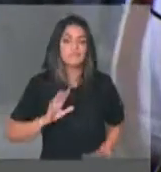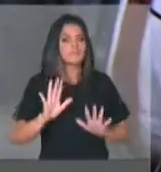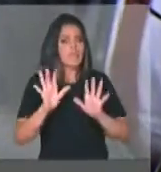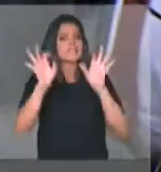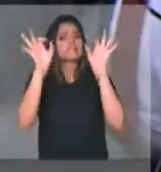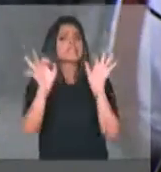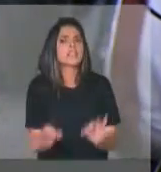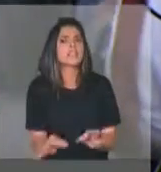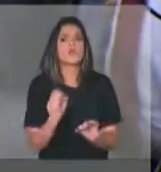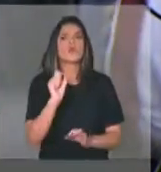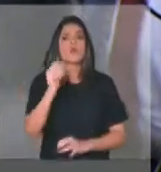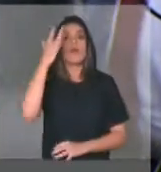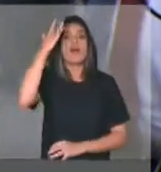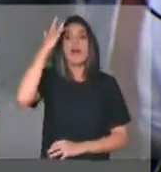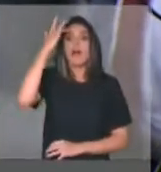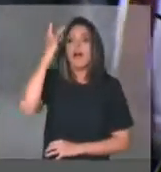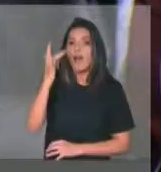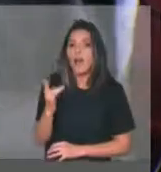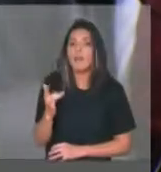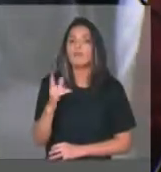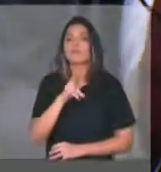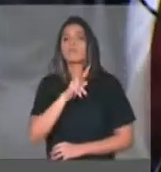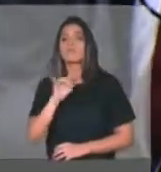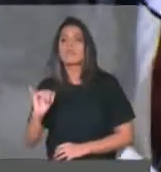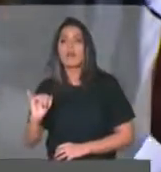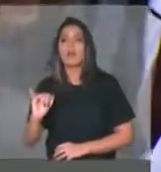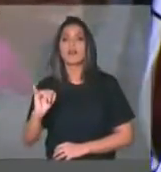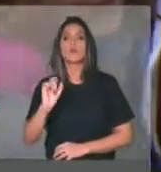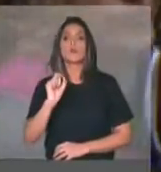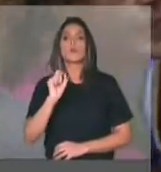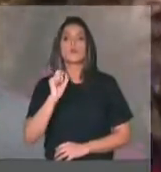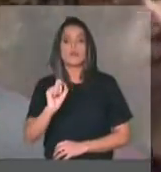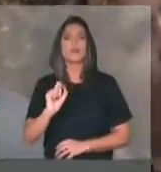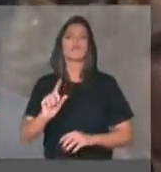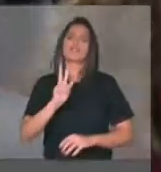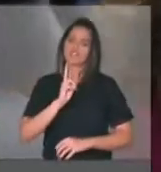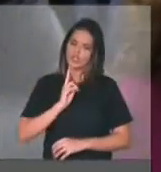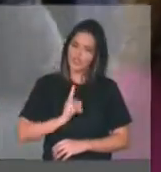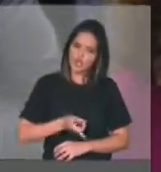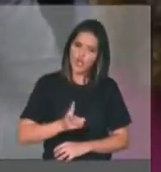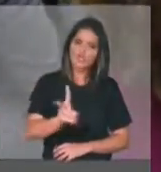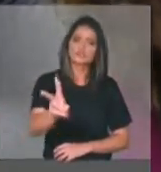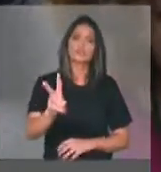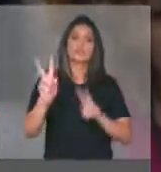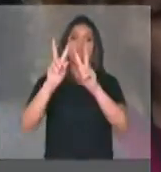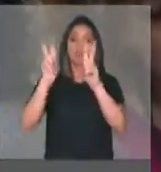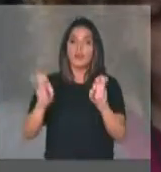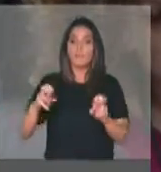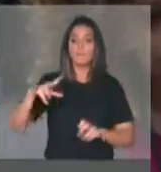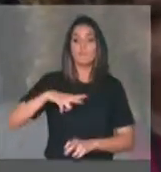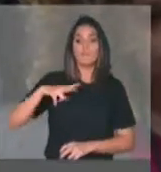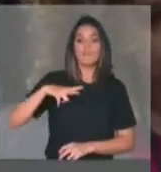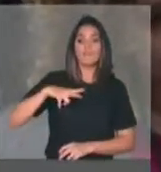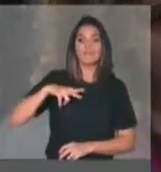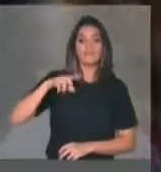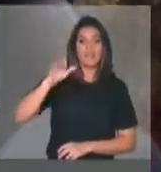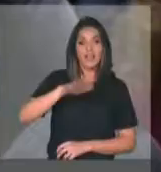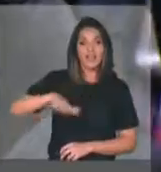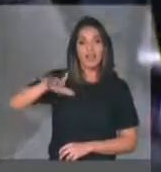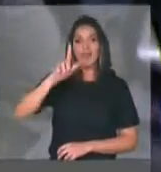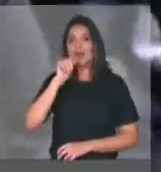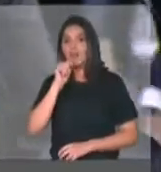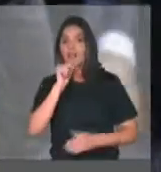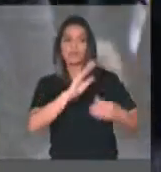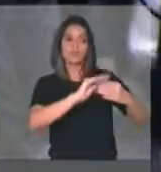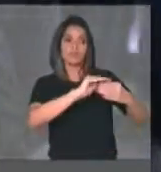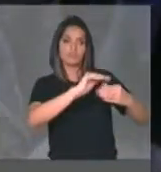certeza, amanhã a gente vai seguir lutando para que essa matéria de privatização da água e do